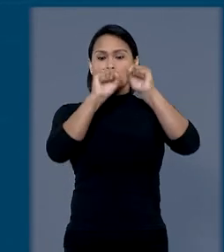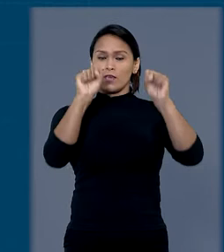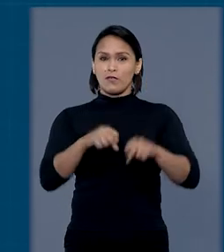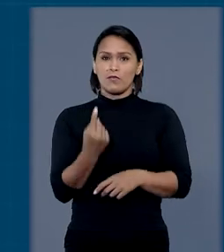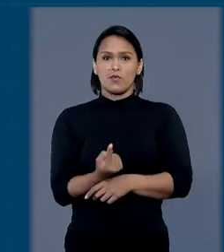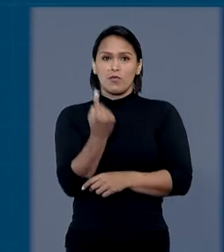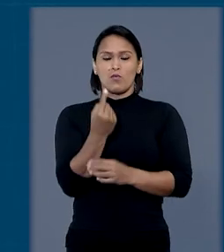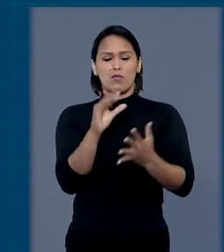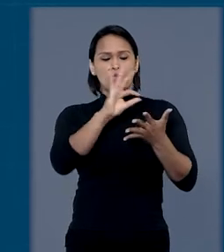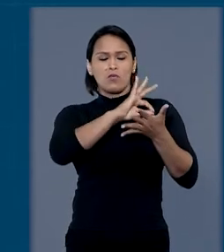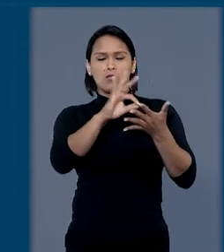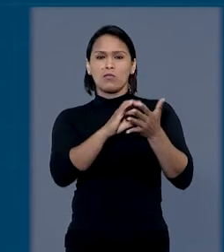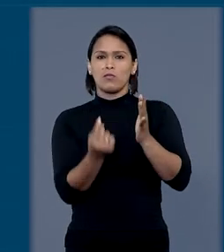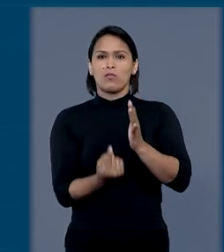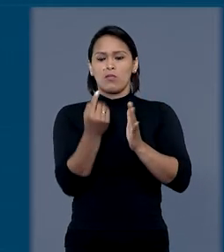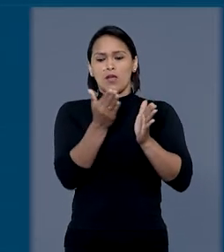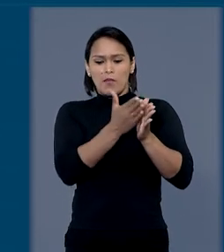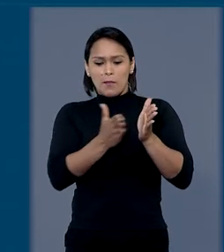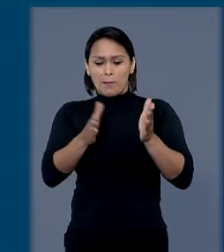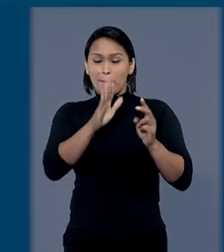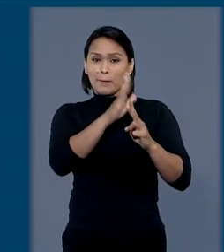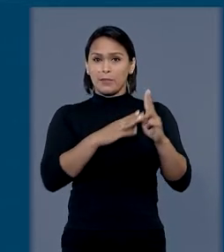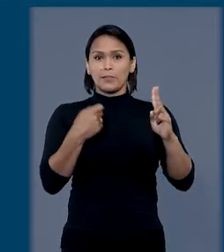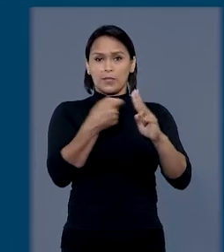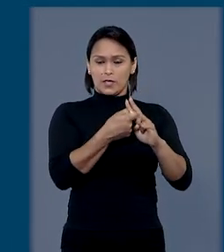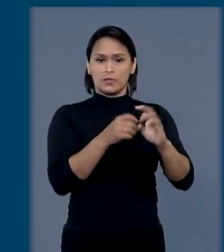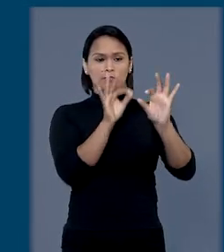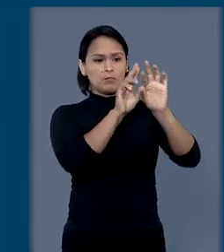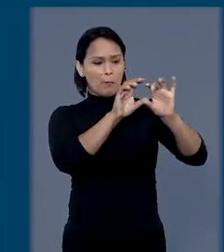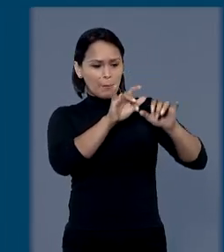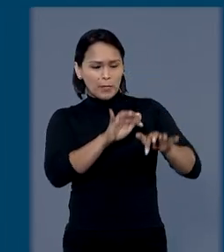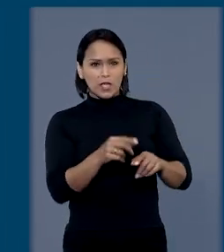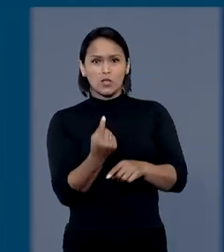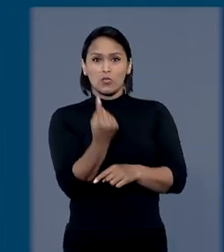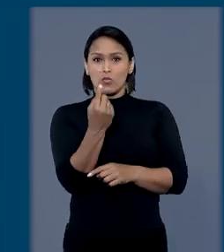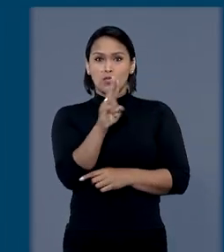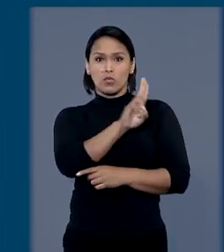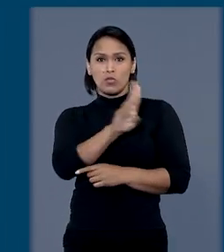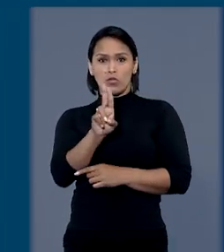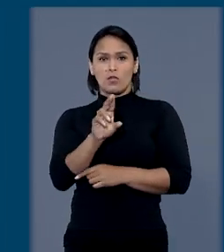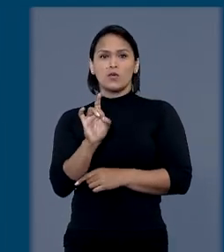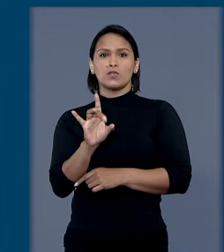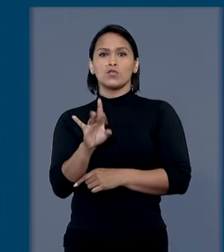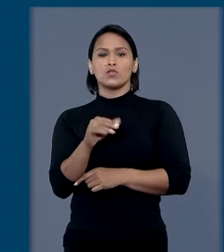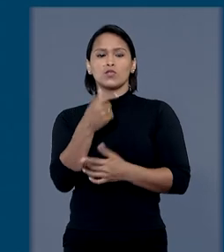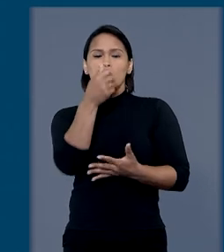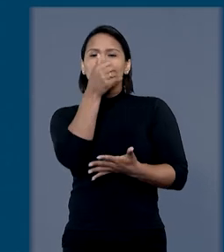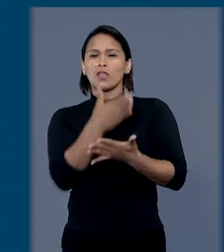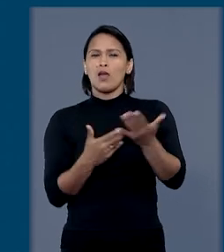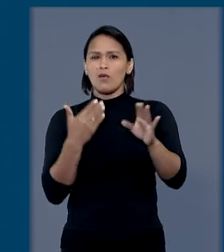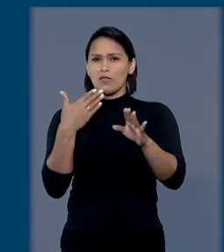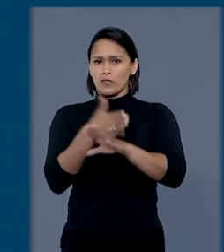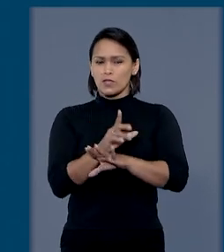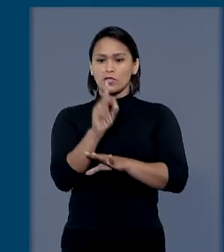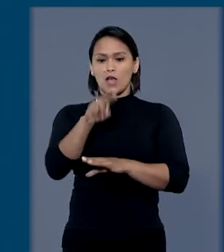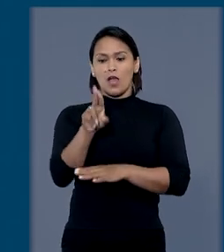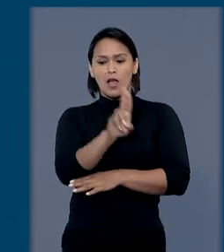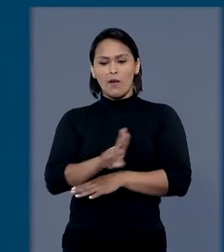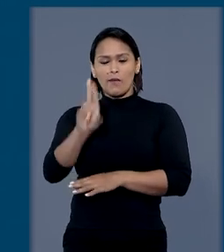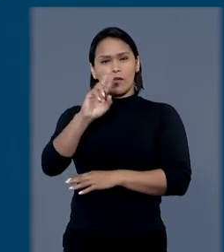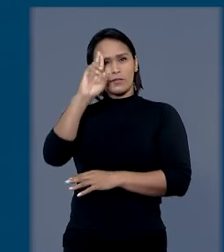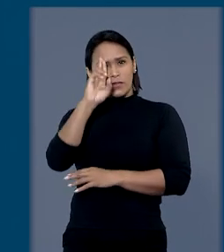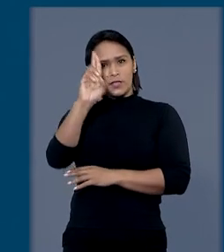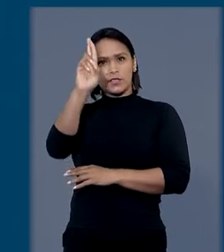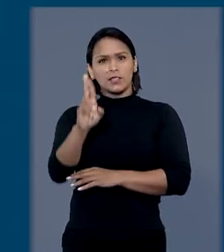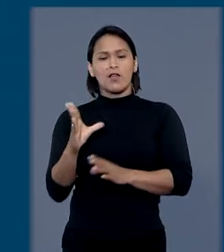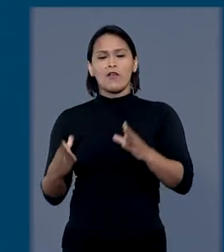permite, nesta etapa, o preenchimento de uma das partes. Preencha, portanto, com um único nome e, no momento da autuação, a